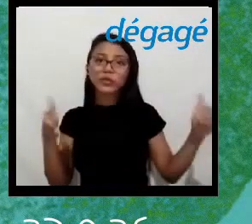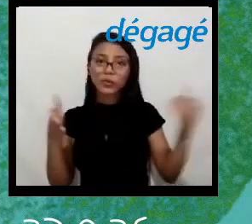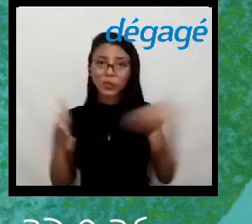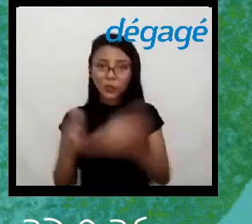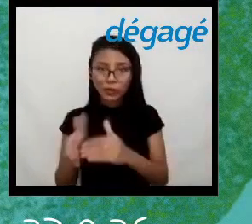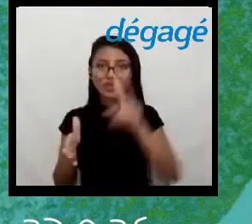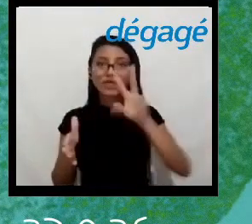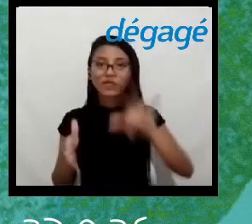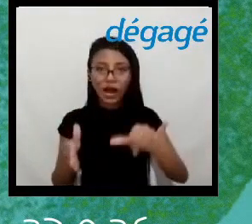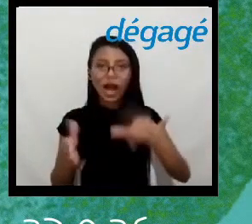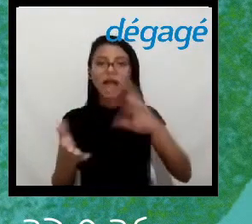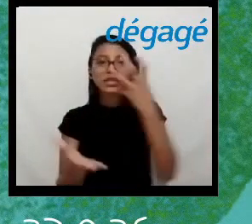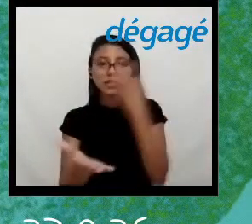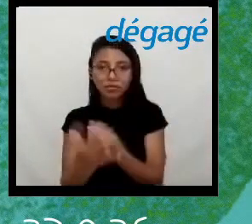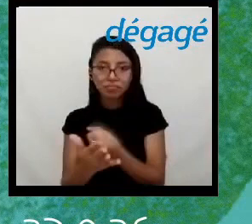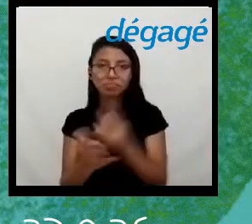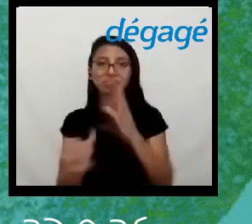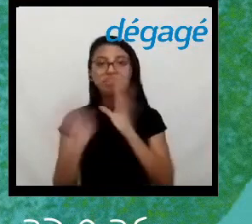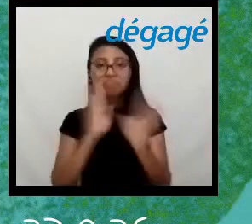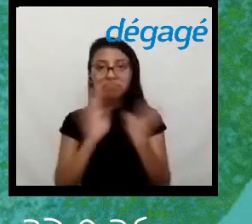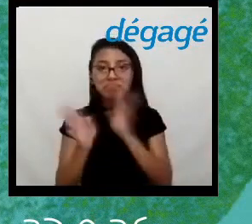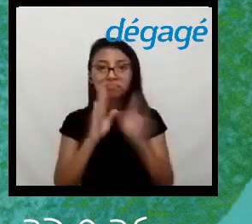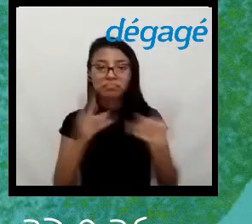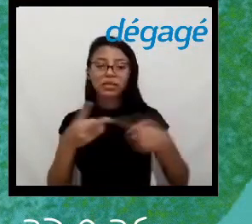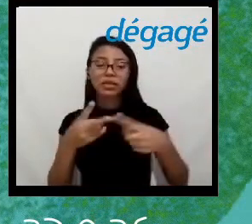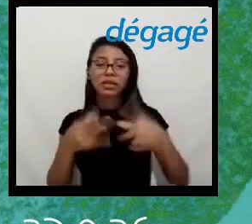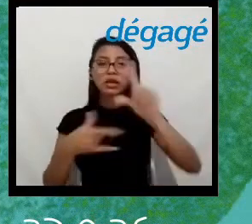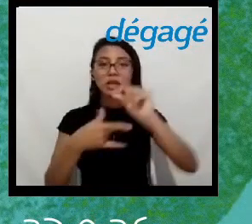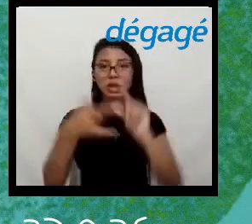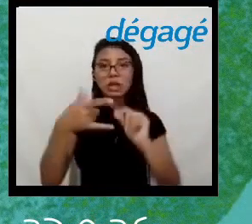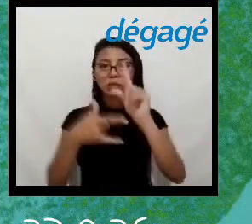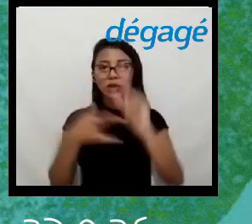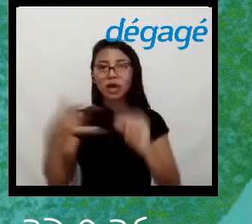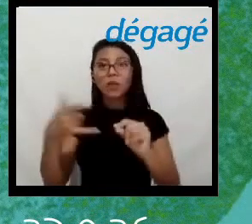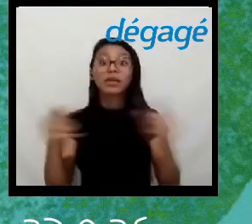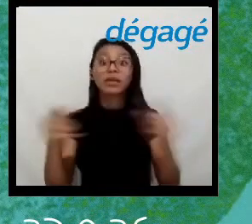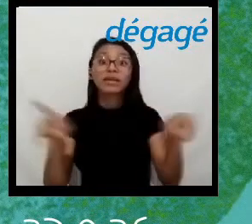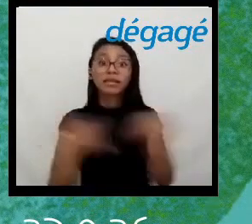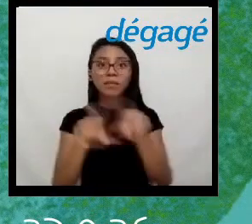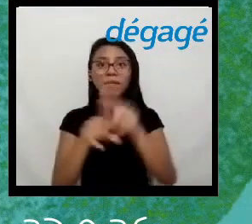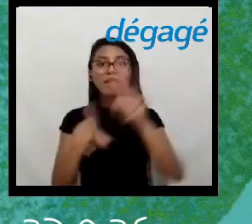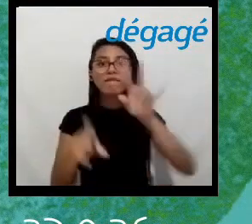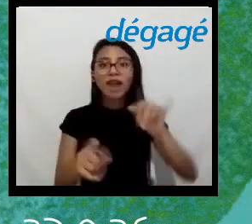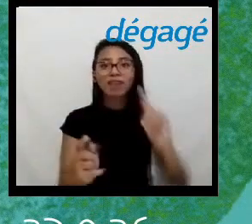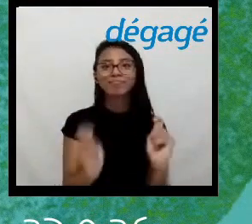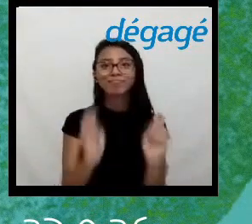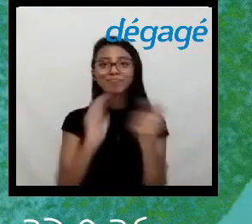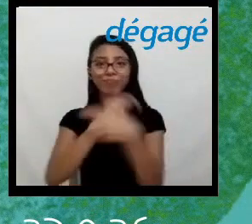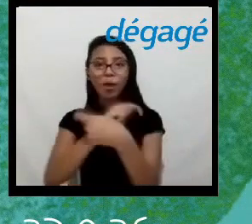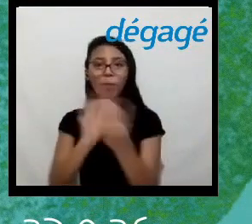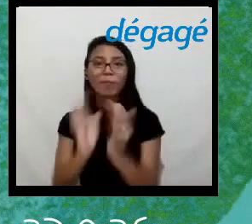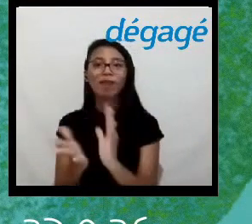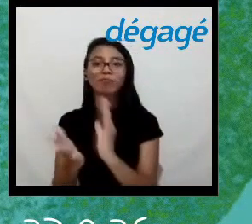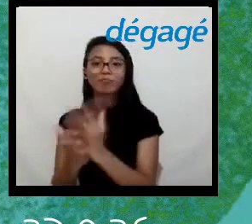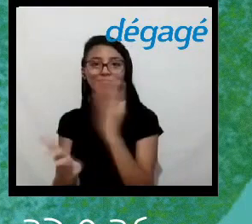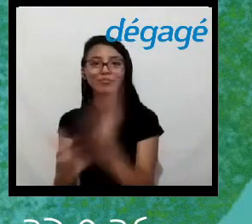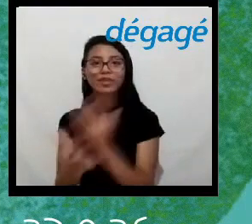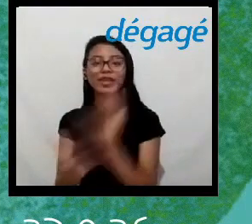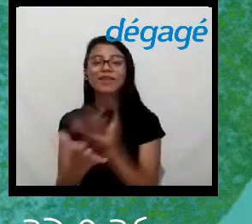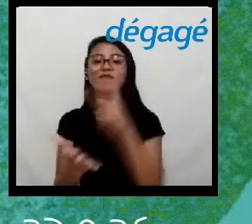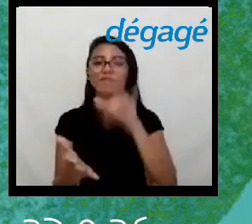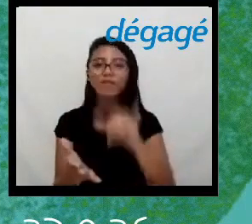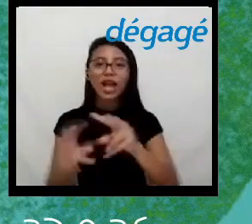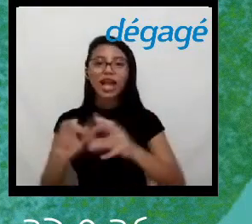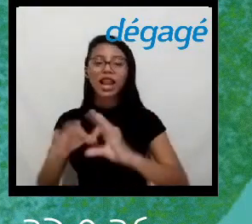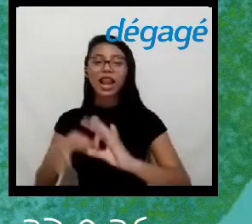Facebook, e também será transformado em livro, um livro online que vai ficar disponível nas nossas redes sociais